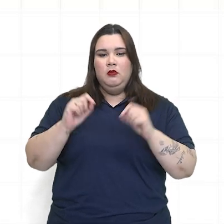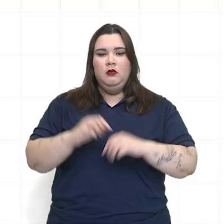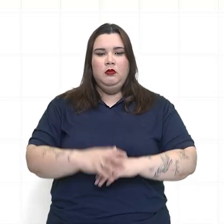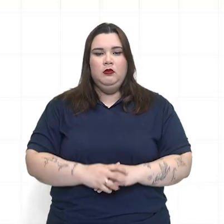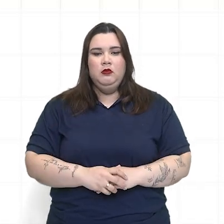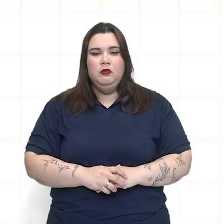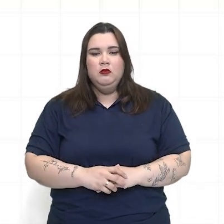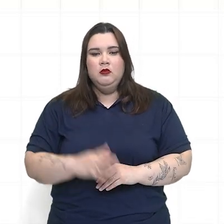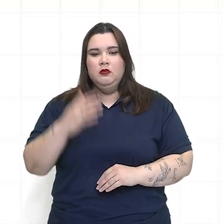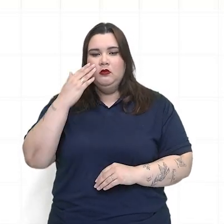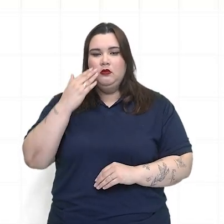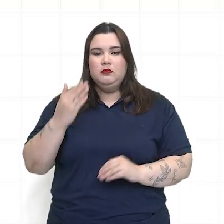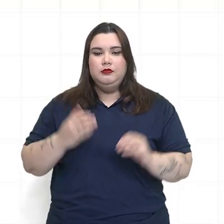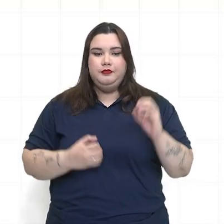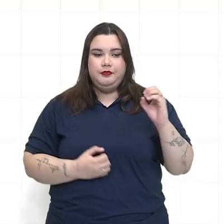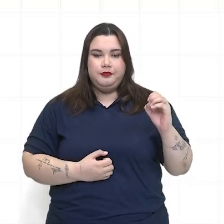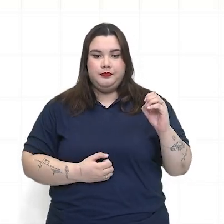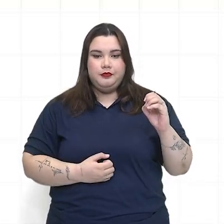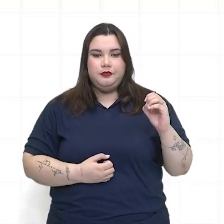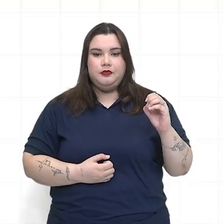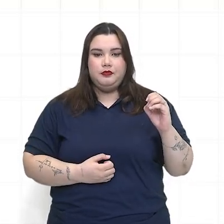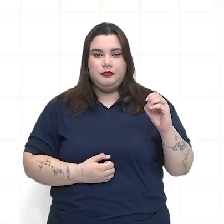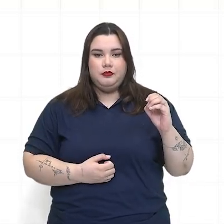essas: 0 grau,